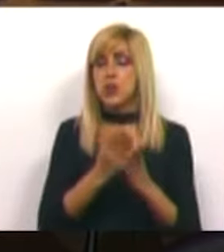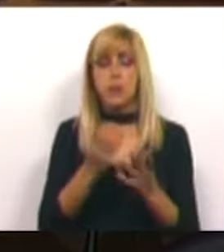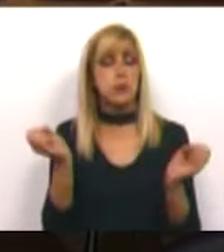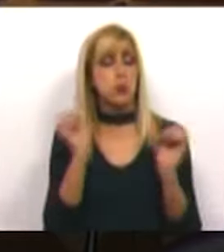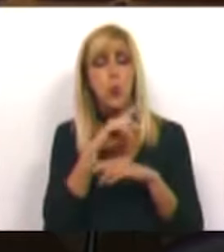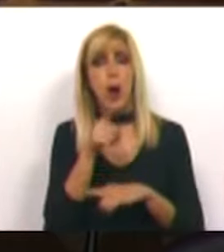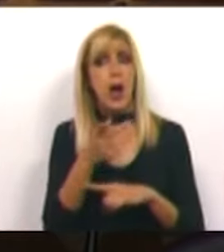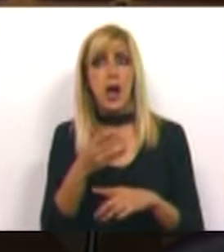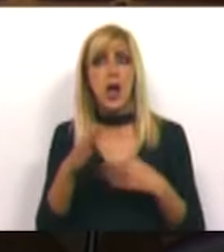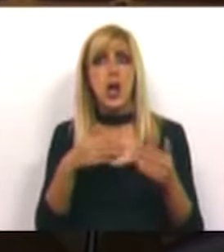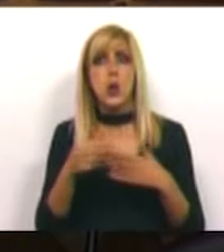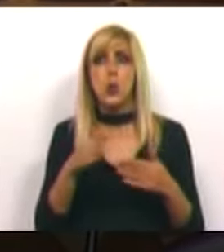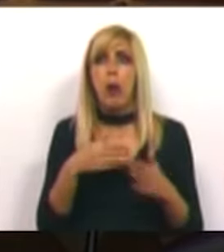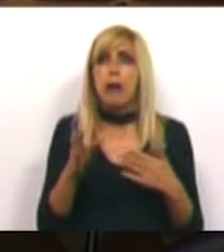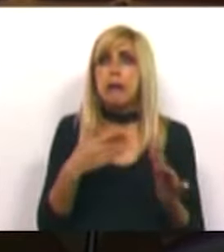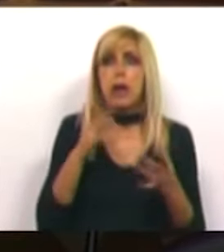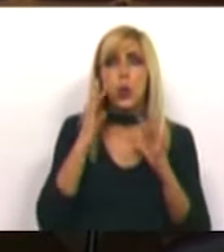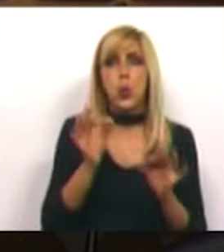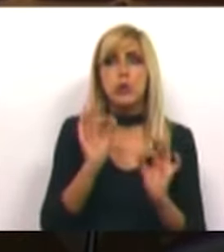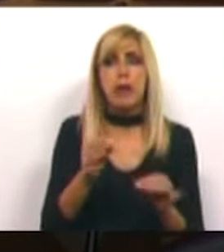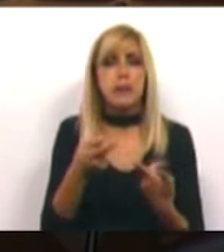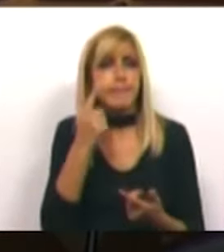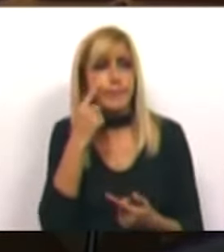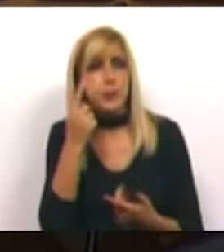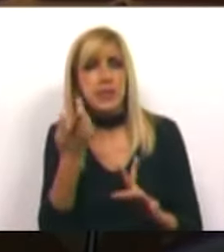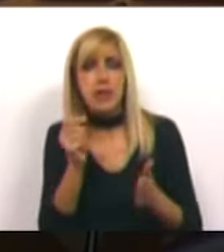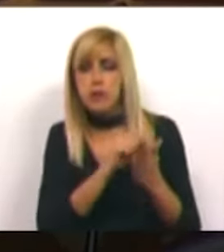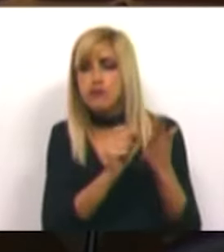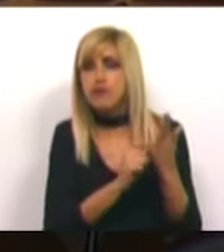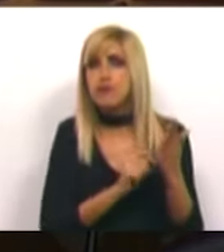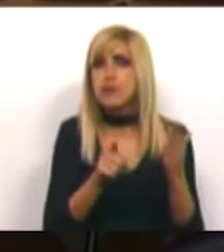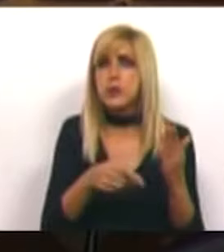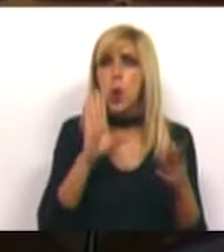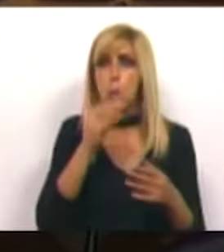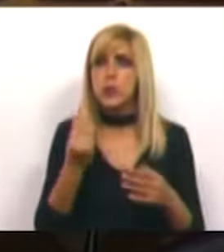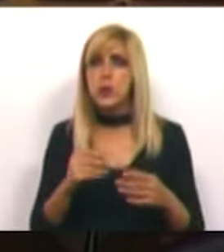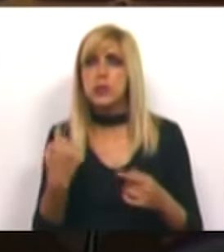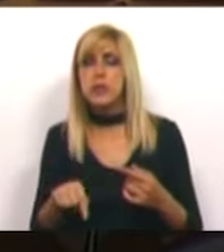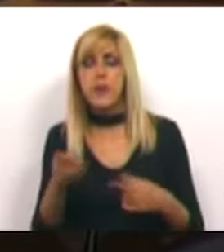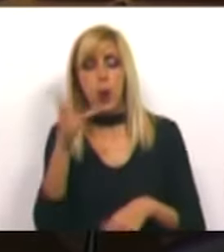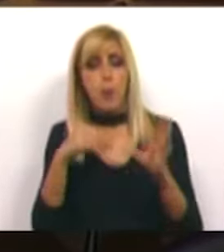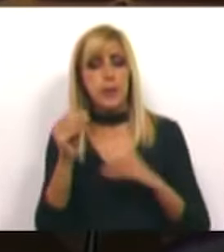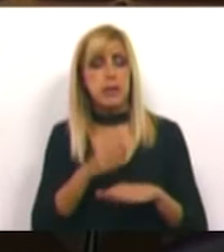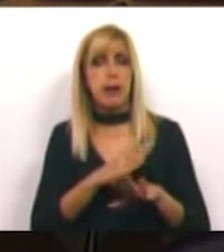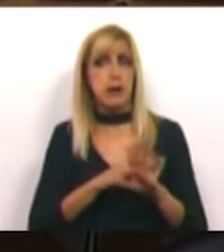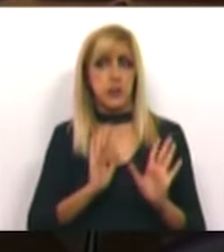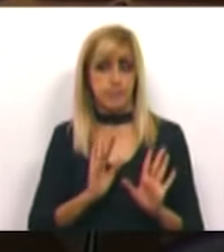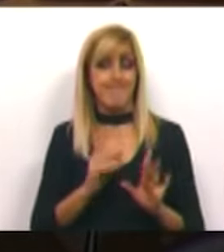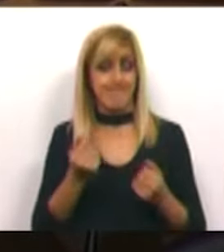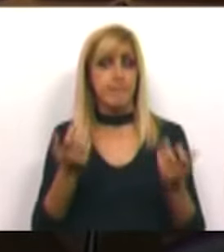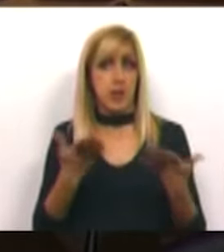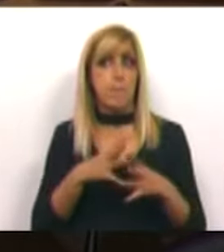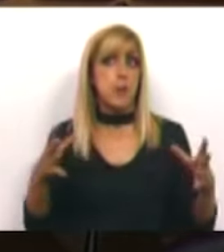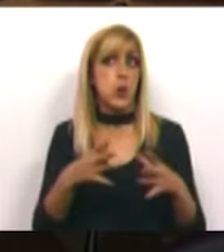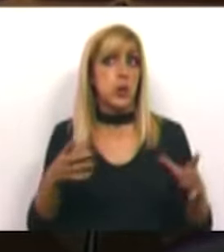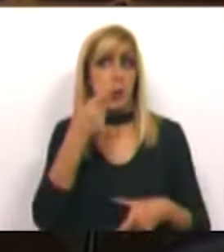senhores deputados, qualquer pejo em fazer experimentalismo ortográfico com os alunos que tiveram de o aprender. Exatamente. A esmagadora